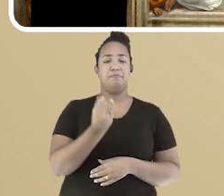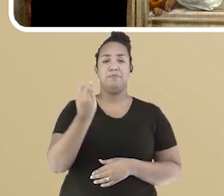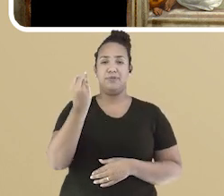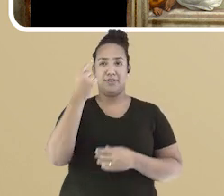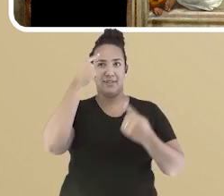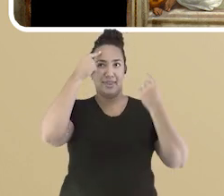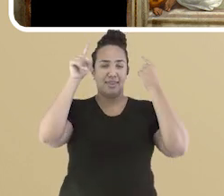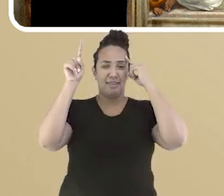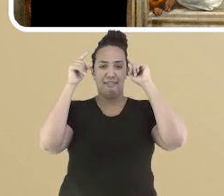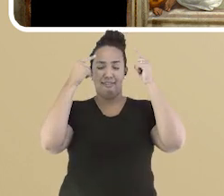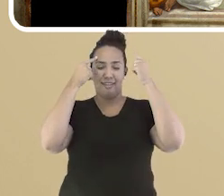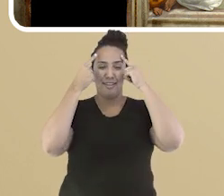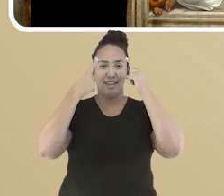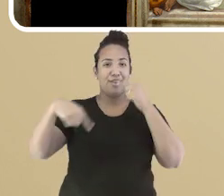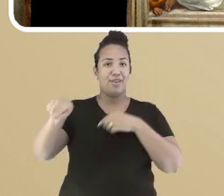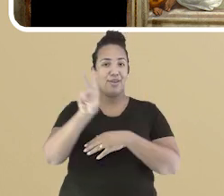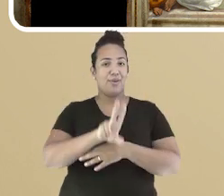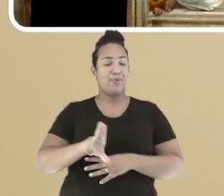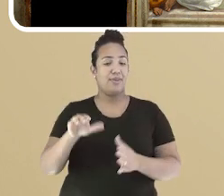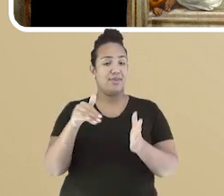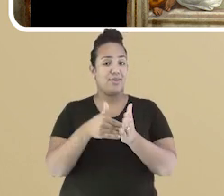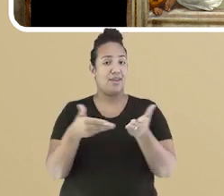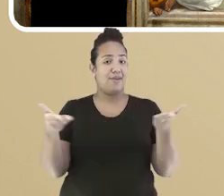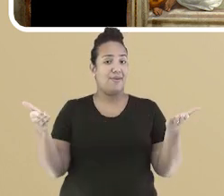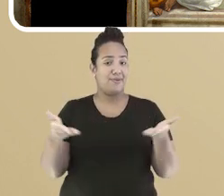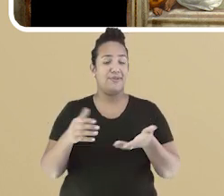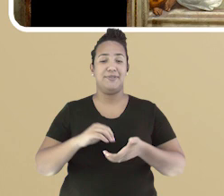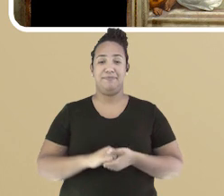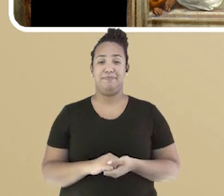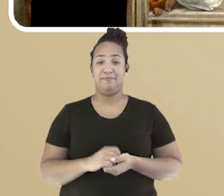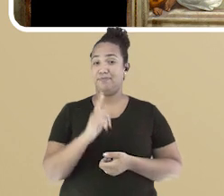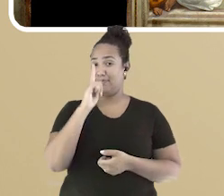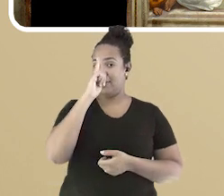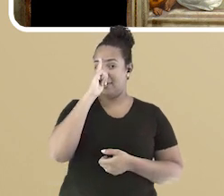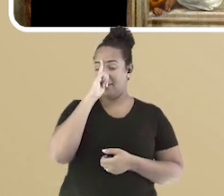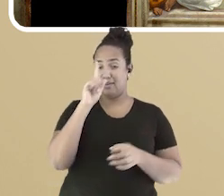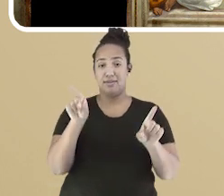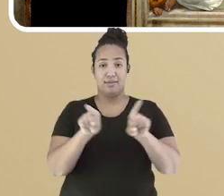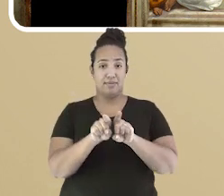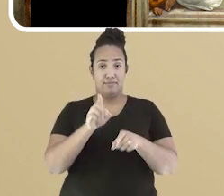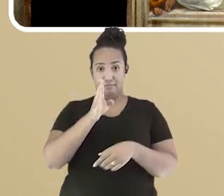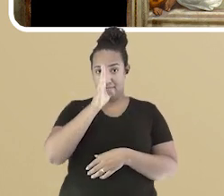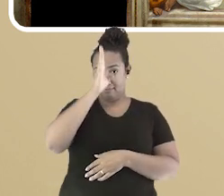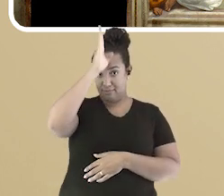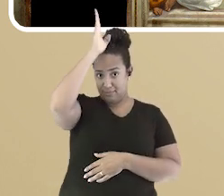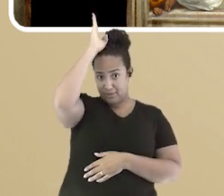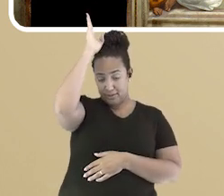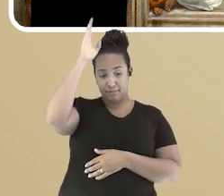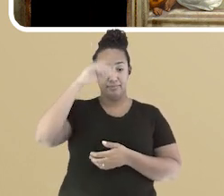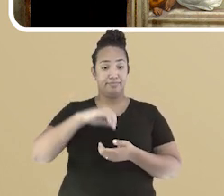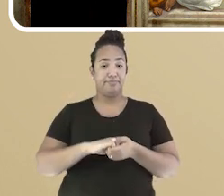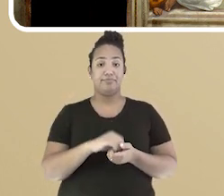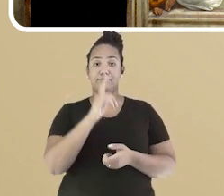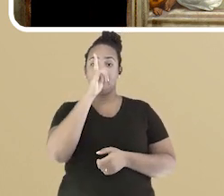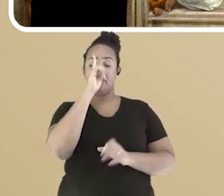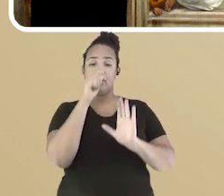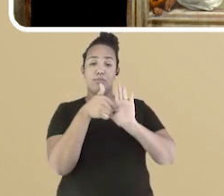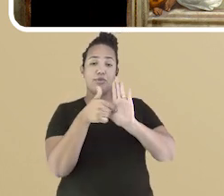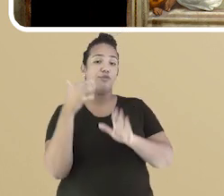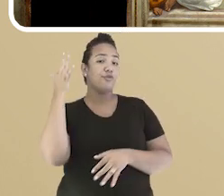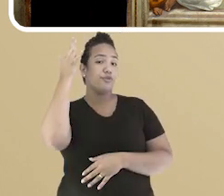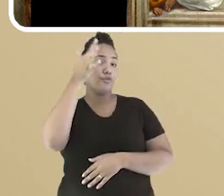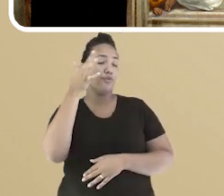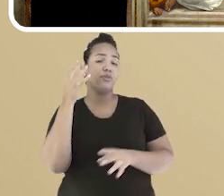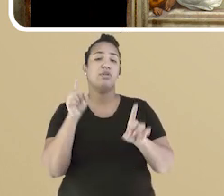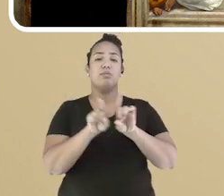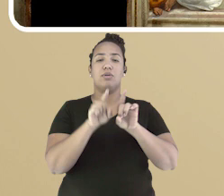formação de muitas ideias que utilizamos até hoje, a grega e a romana. A Grécia nos trouxe a filosofia e muitos